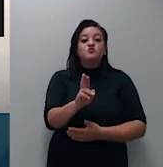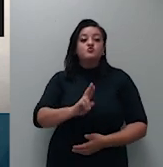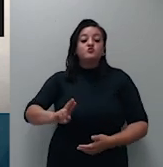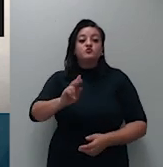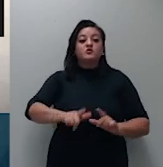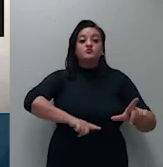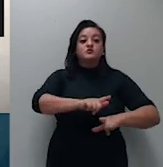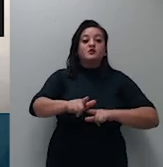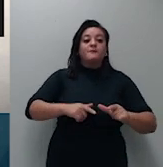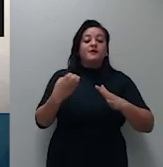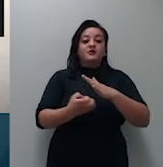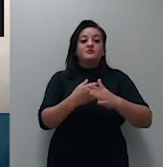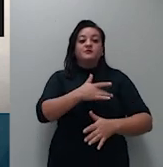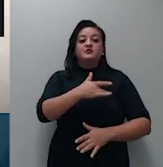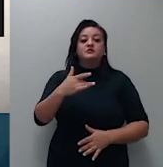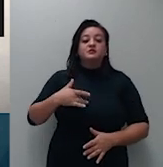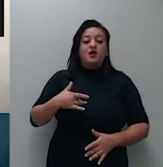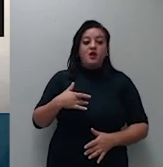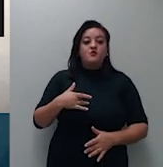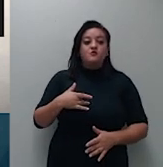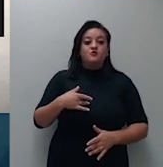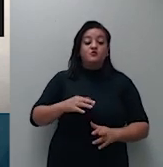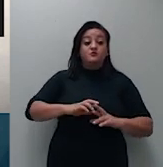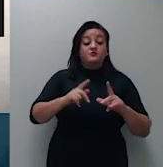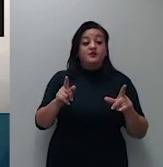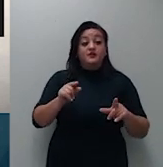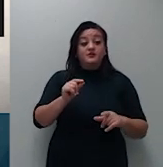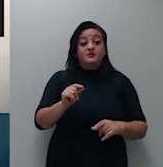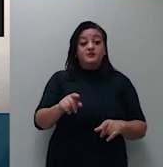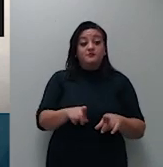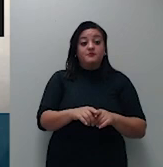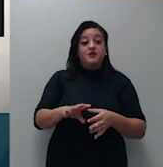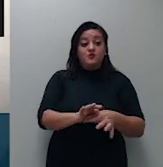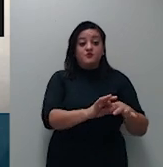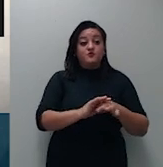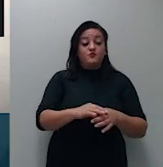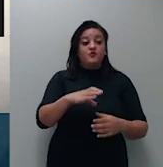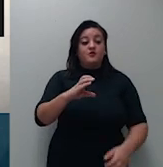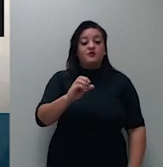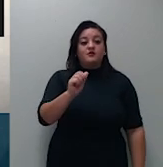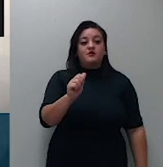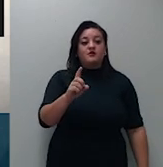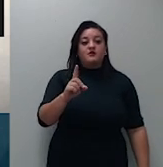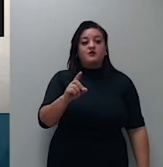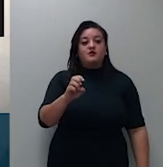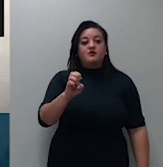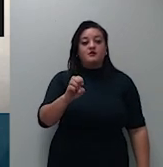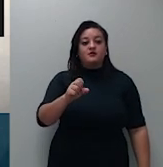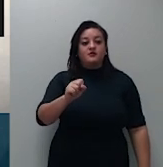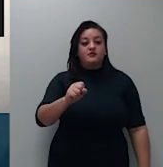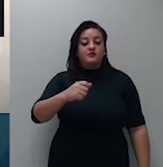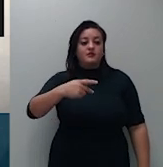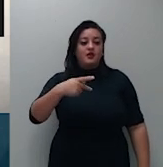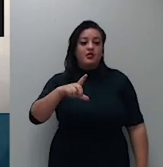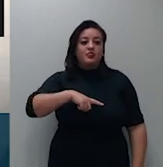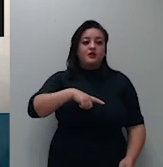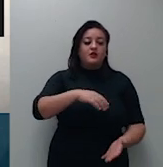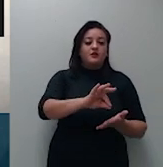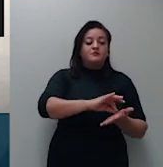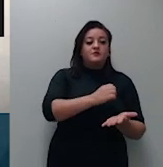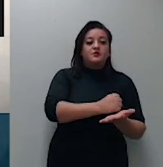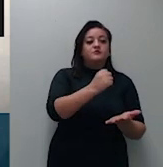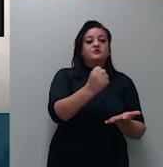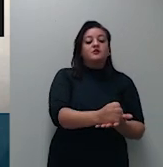serviços de plano de saúde de autogestão diversos vinculada K10 e que a previsão contratual